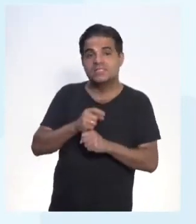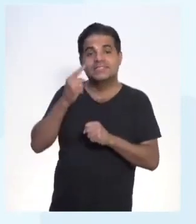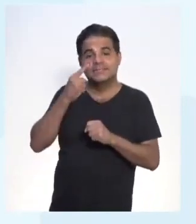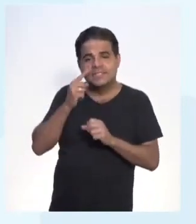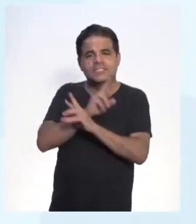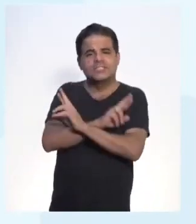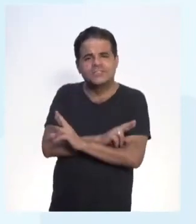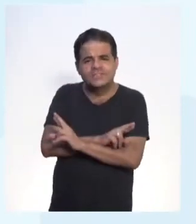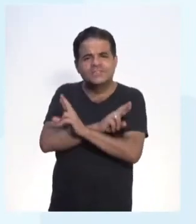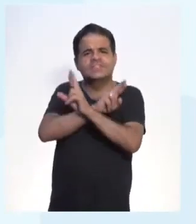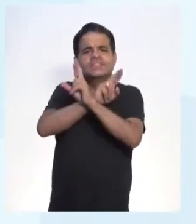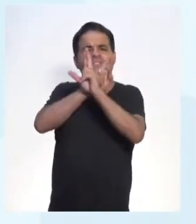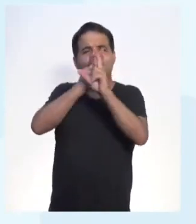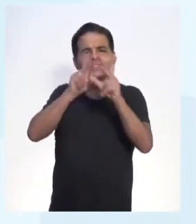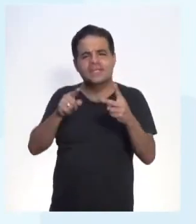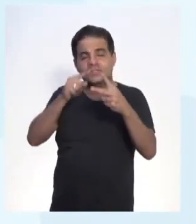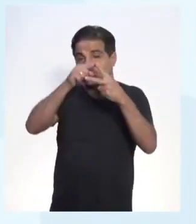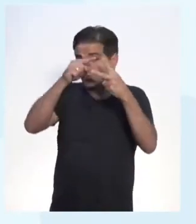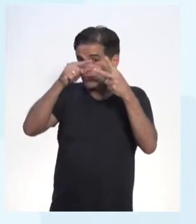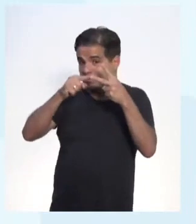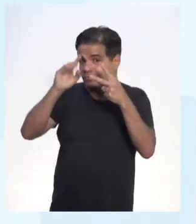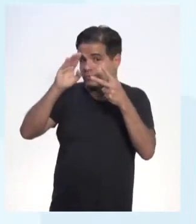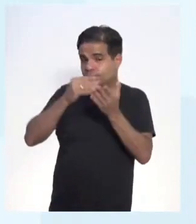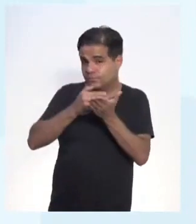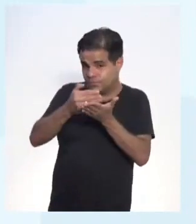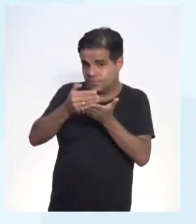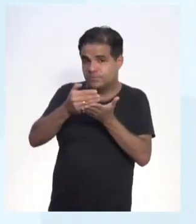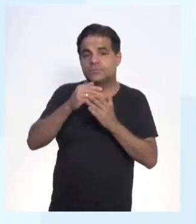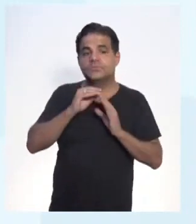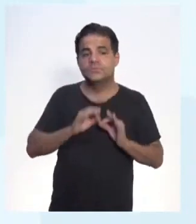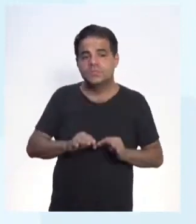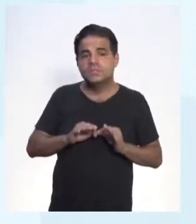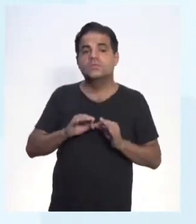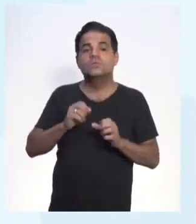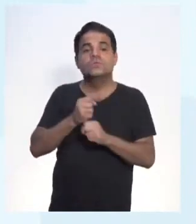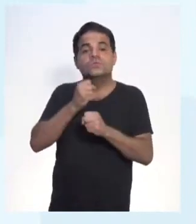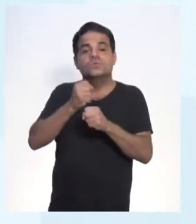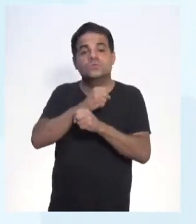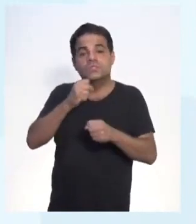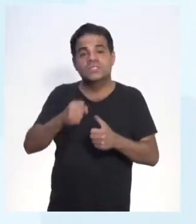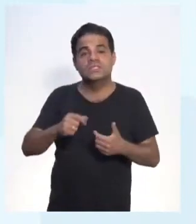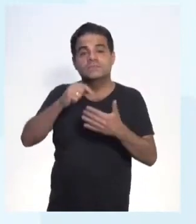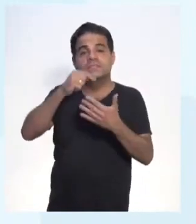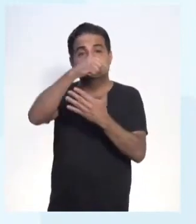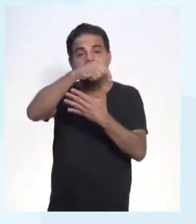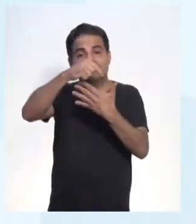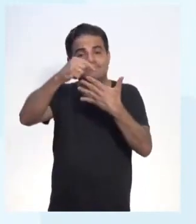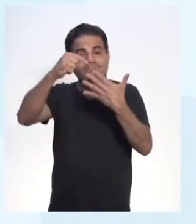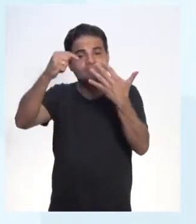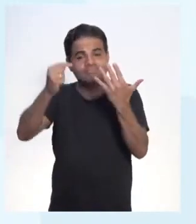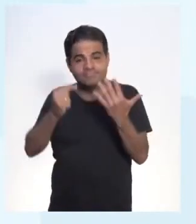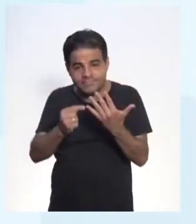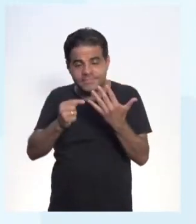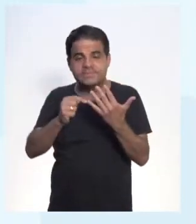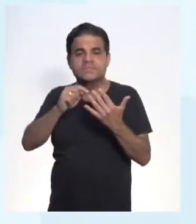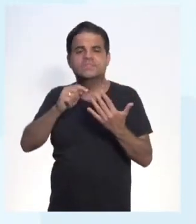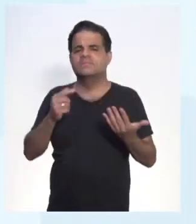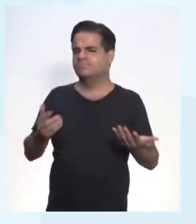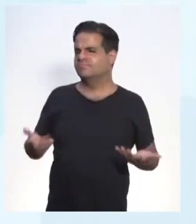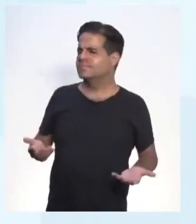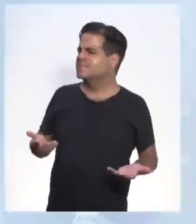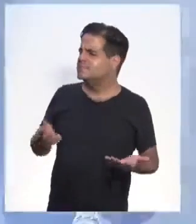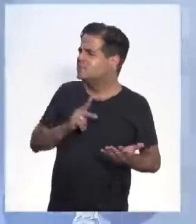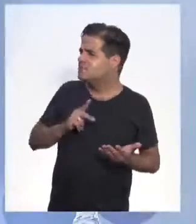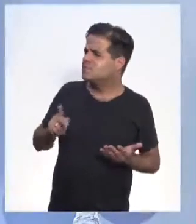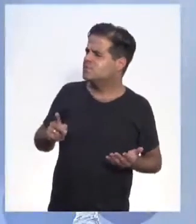e diferenciar os dois princípios. E construir o diagrama de árvore. Você fala assim,